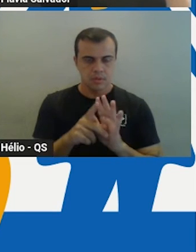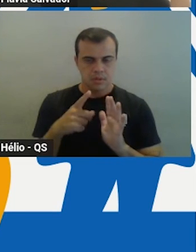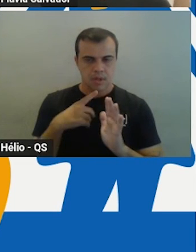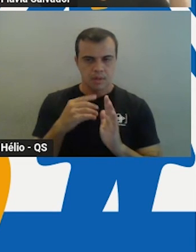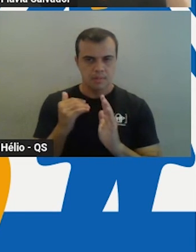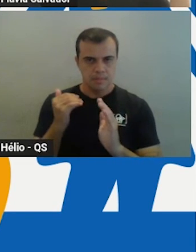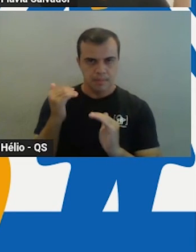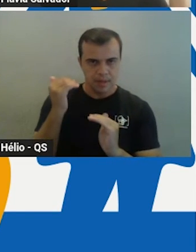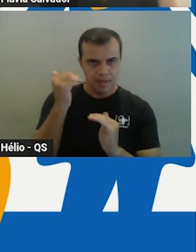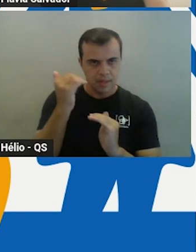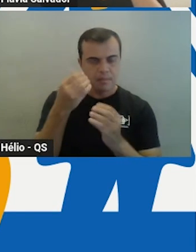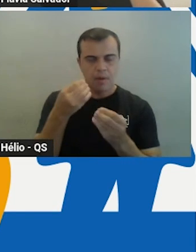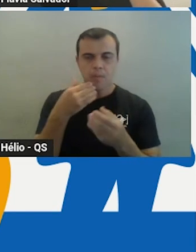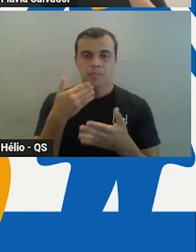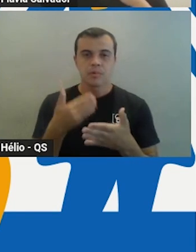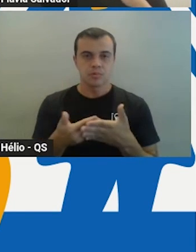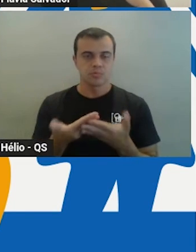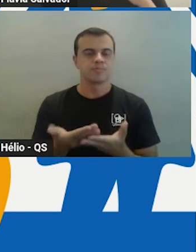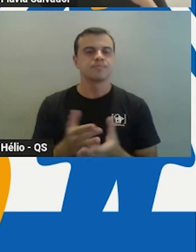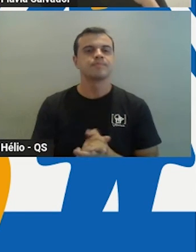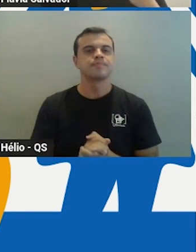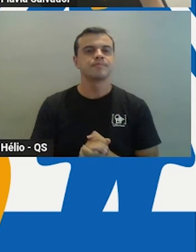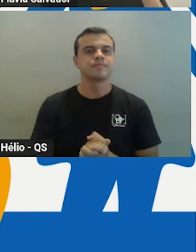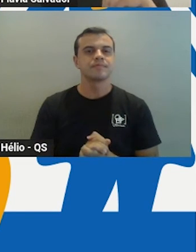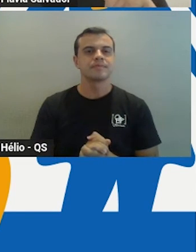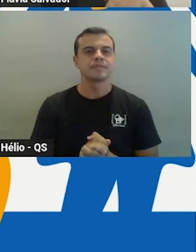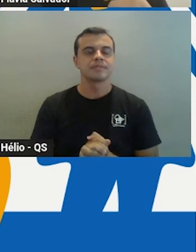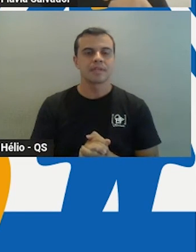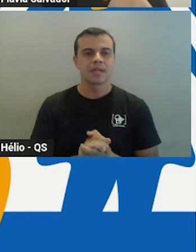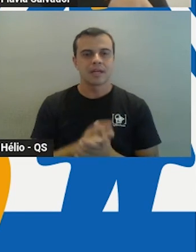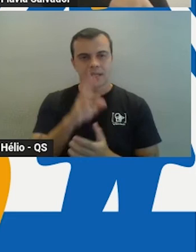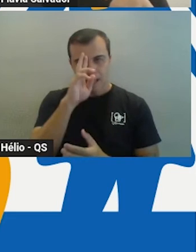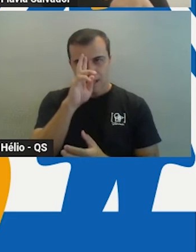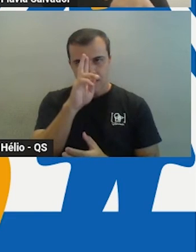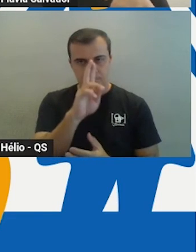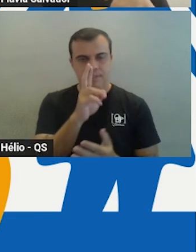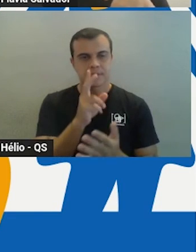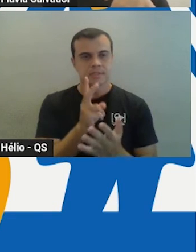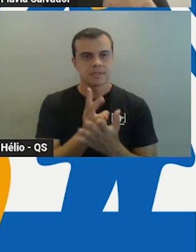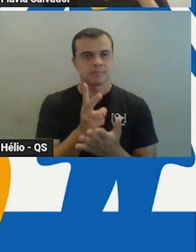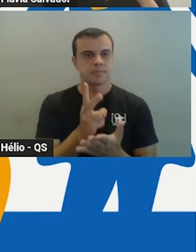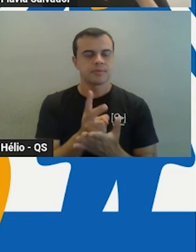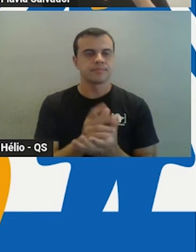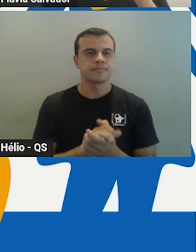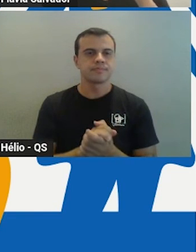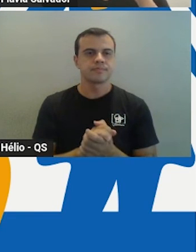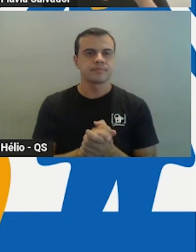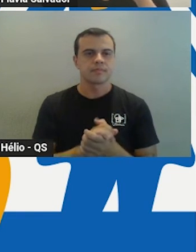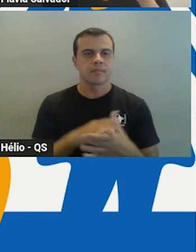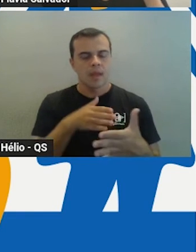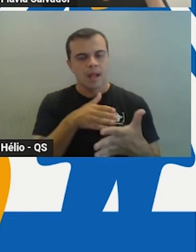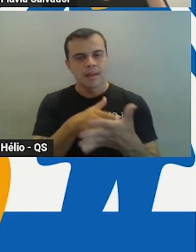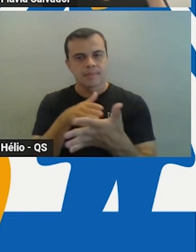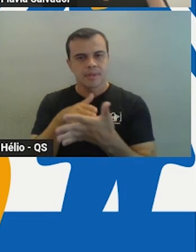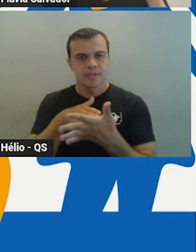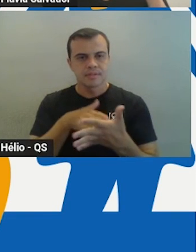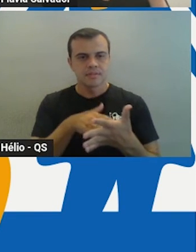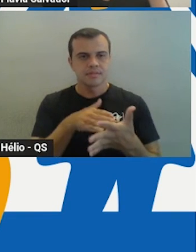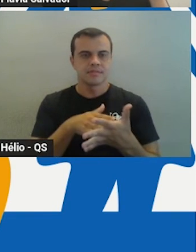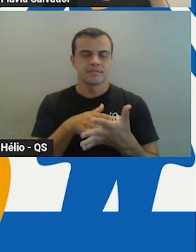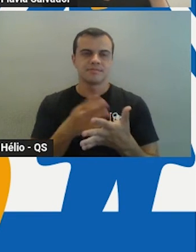patamar absurdo, muito alto. E respeitar essa limitação é